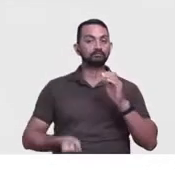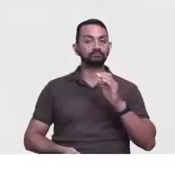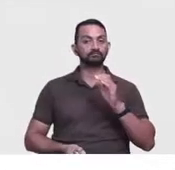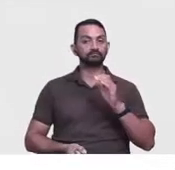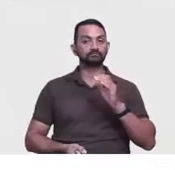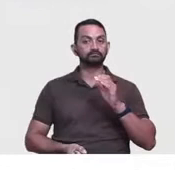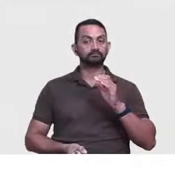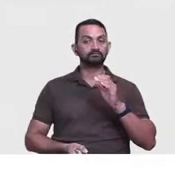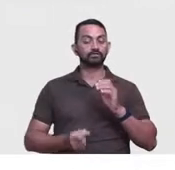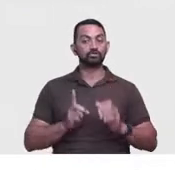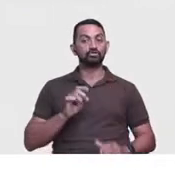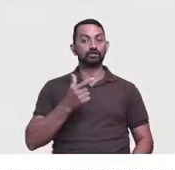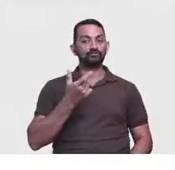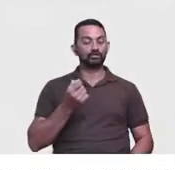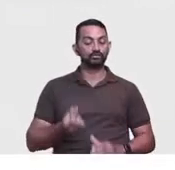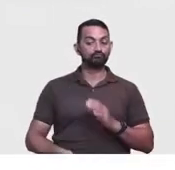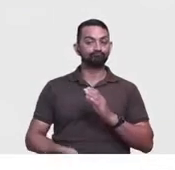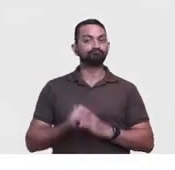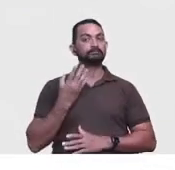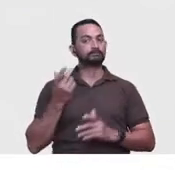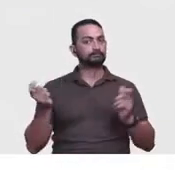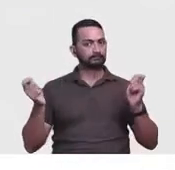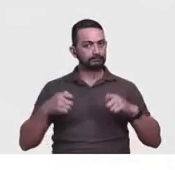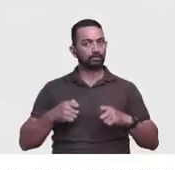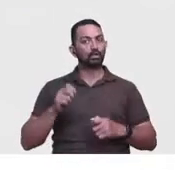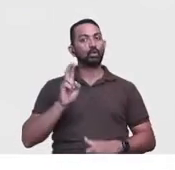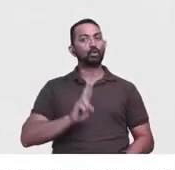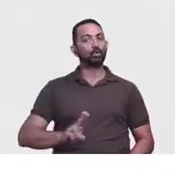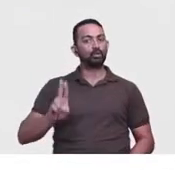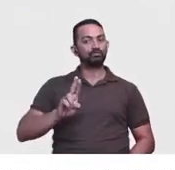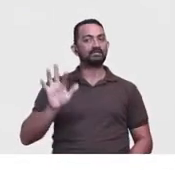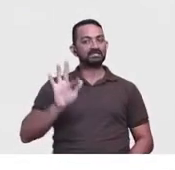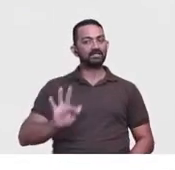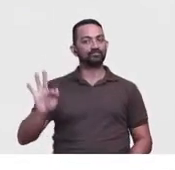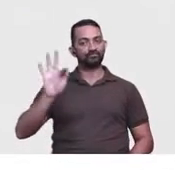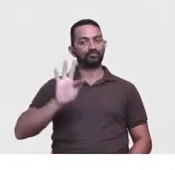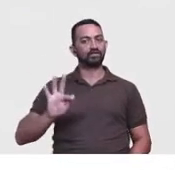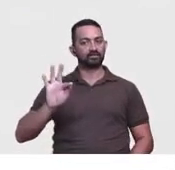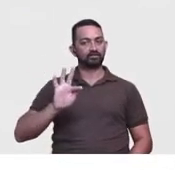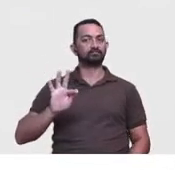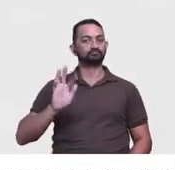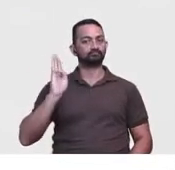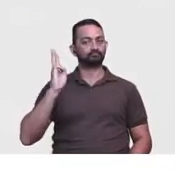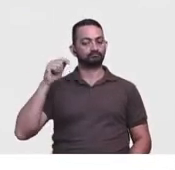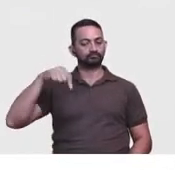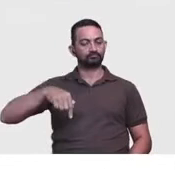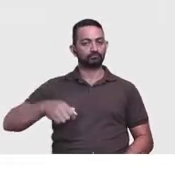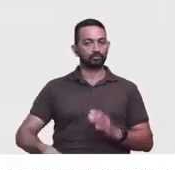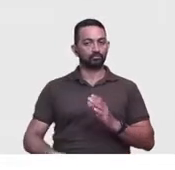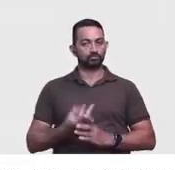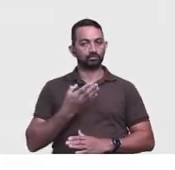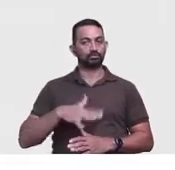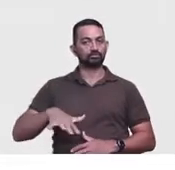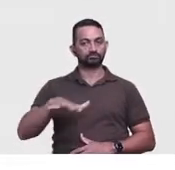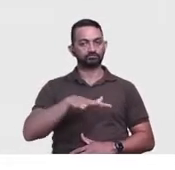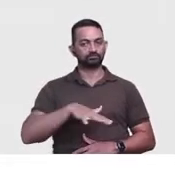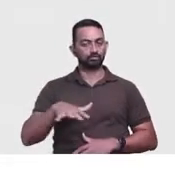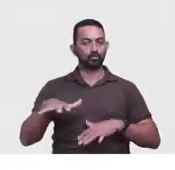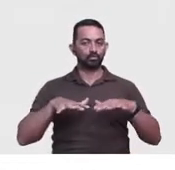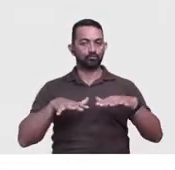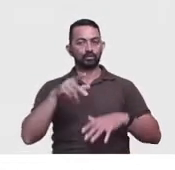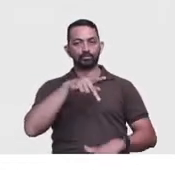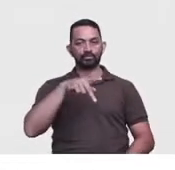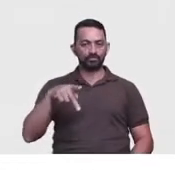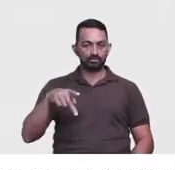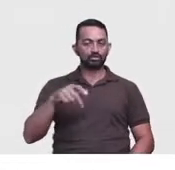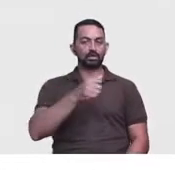né sobre a possível criação perdão dimensão do dia 20 sobre a possível criação da Universidade Federal na Amazônia maranhense E aí gente vai ser